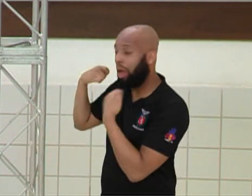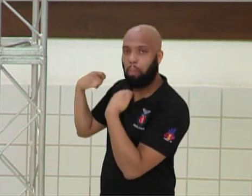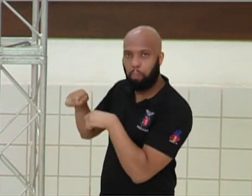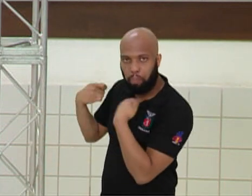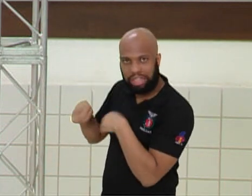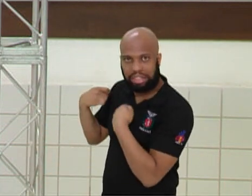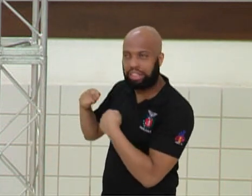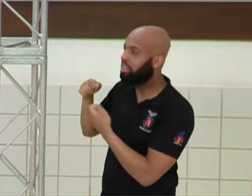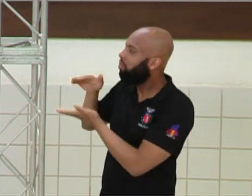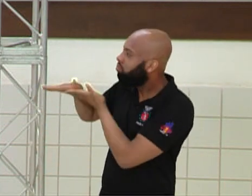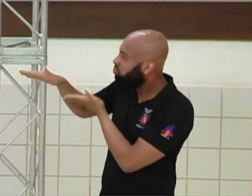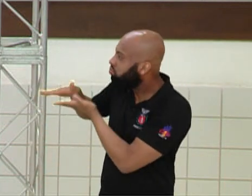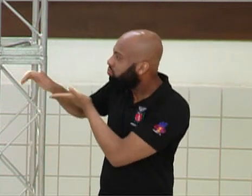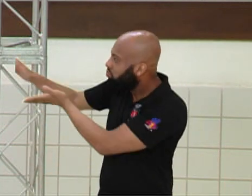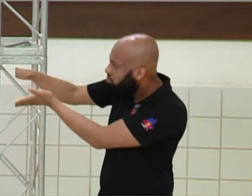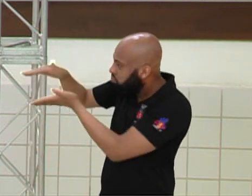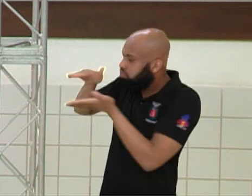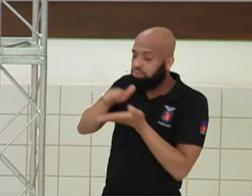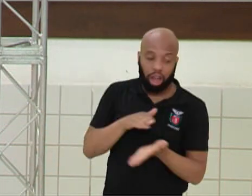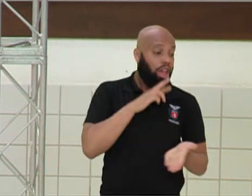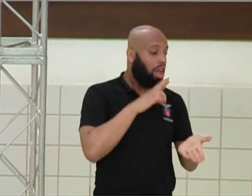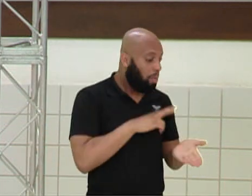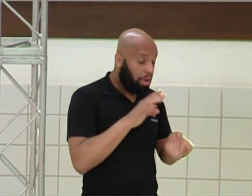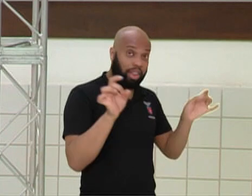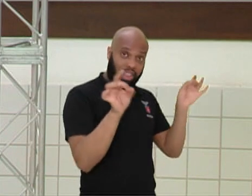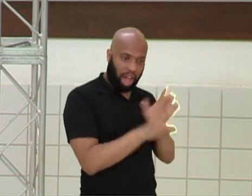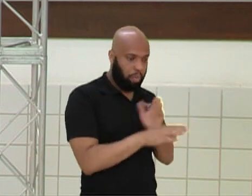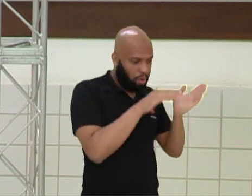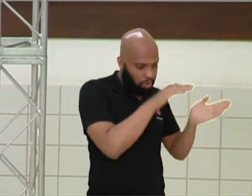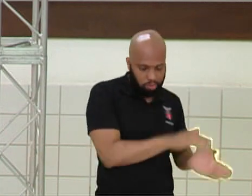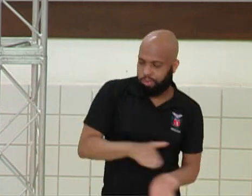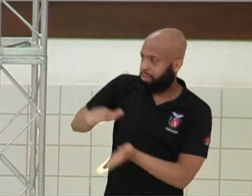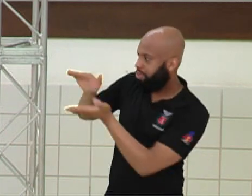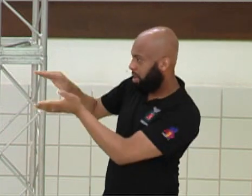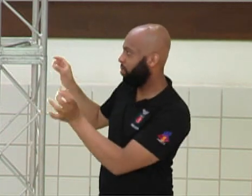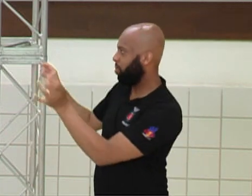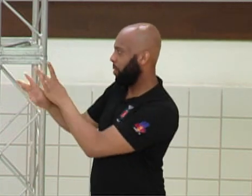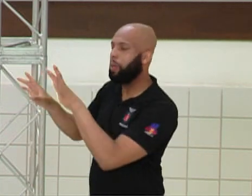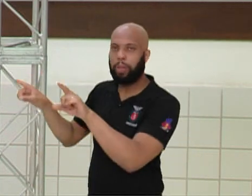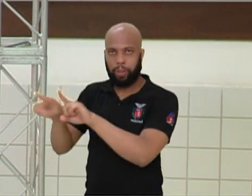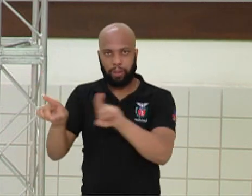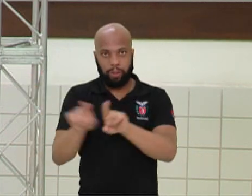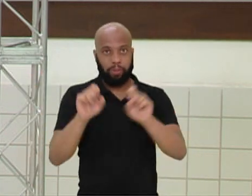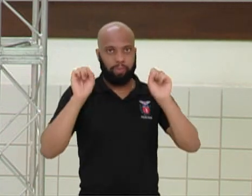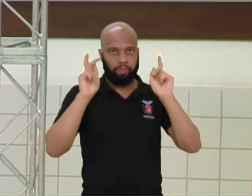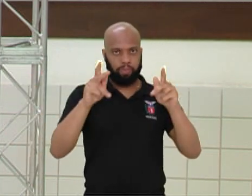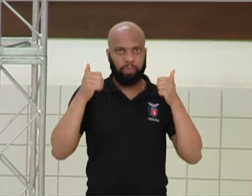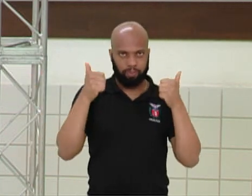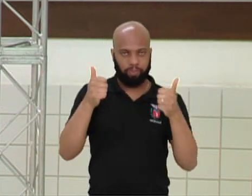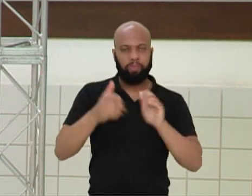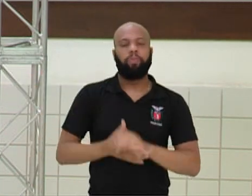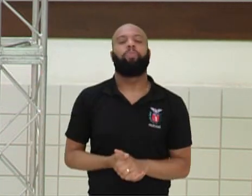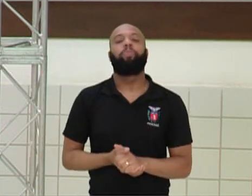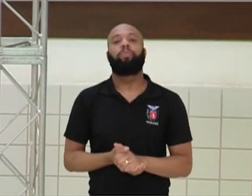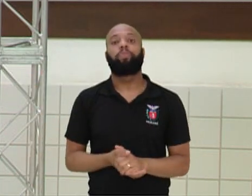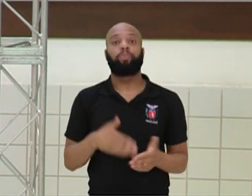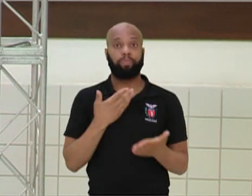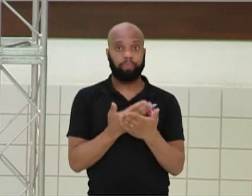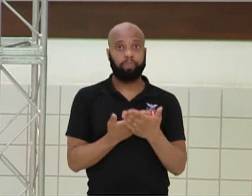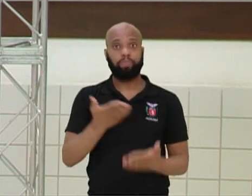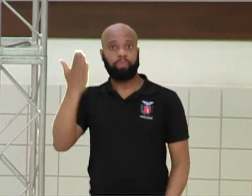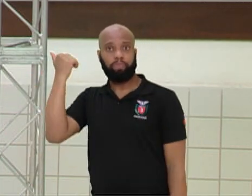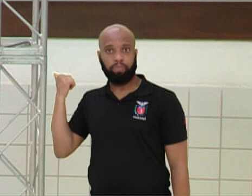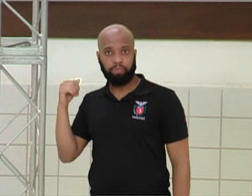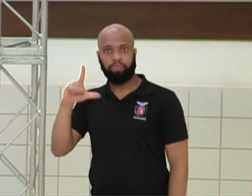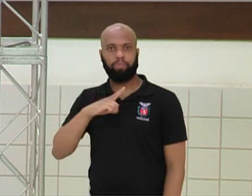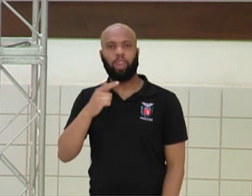material, né? Para que também consiga ter a sua presença e suas notas, ok? Bom, na aula anterior,